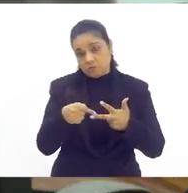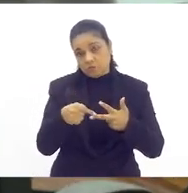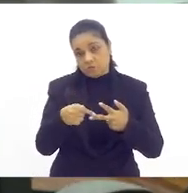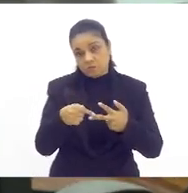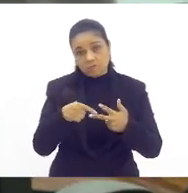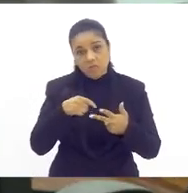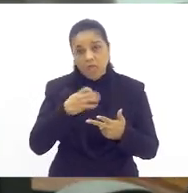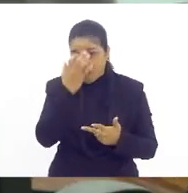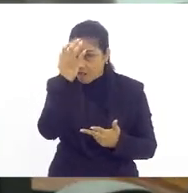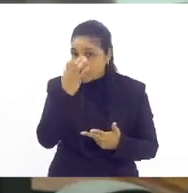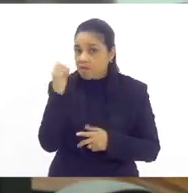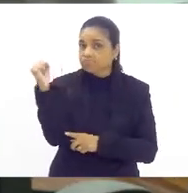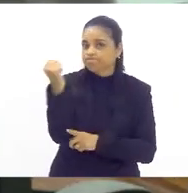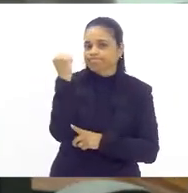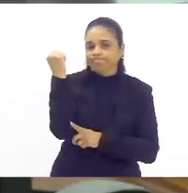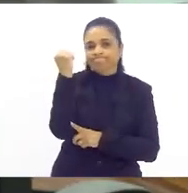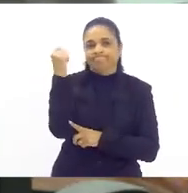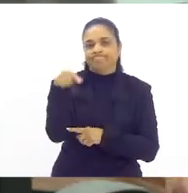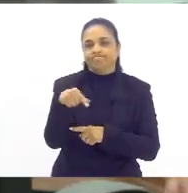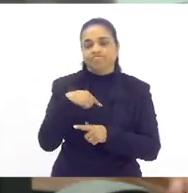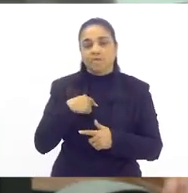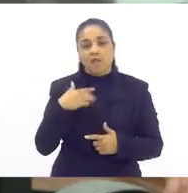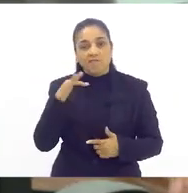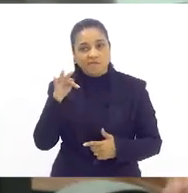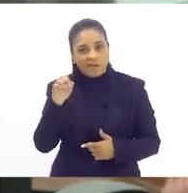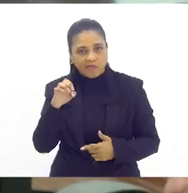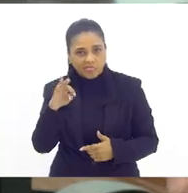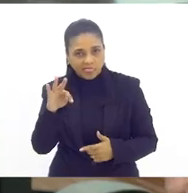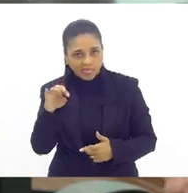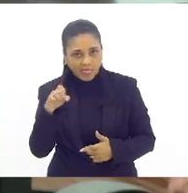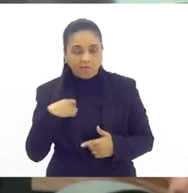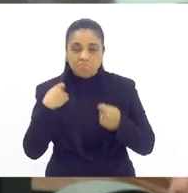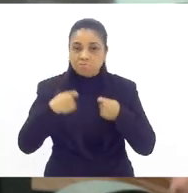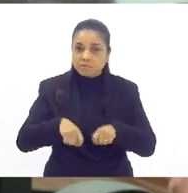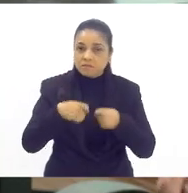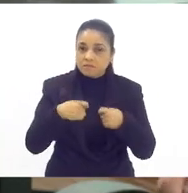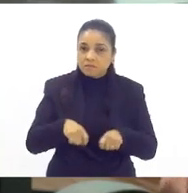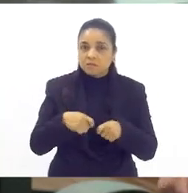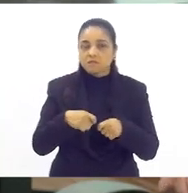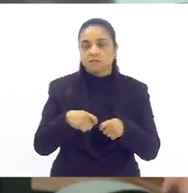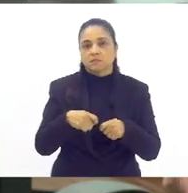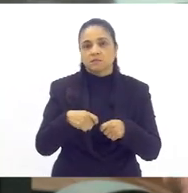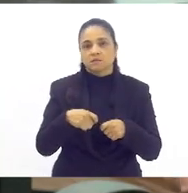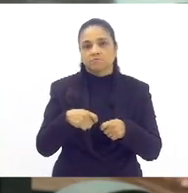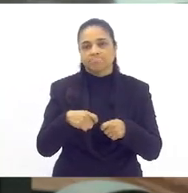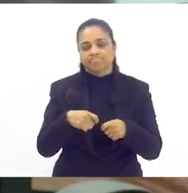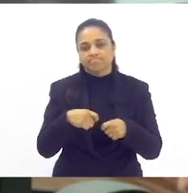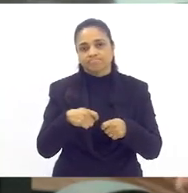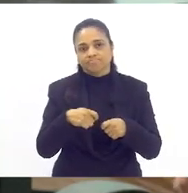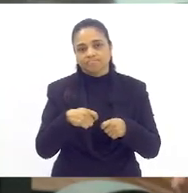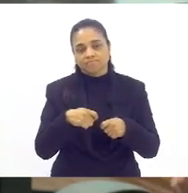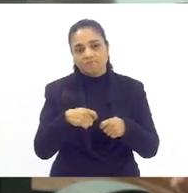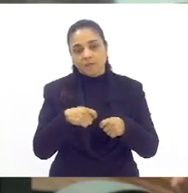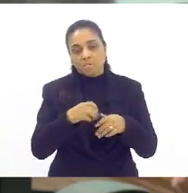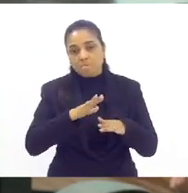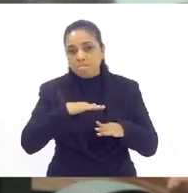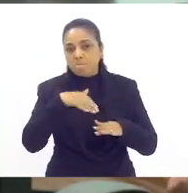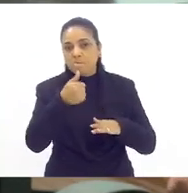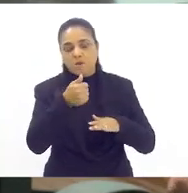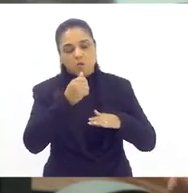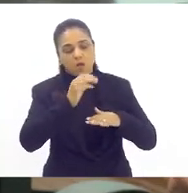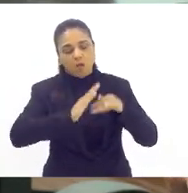nós entendemos que a Faetec precisa descongelar a progressão do plano de cargo de Salários não é possível